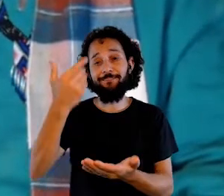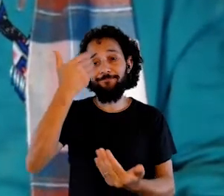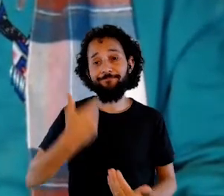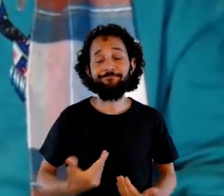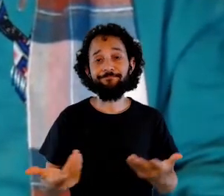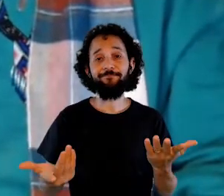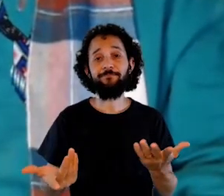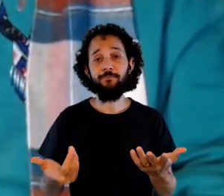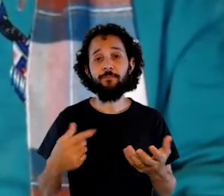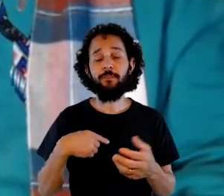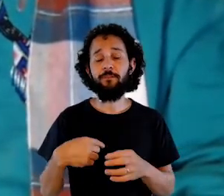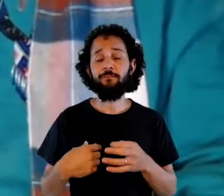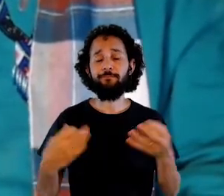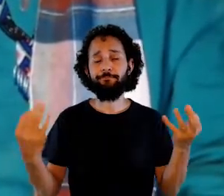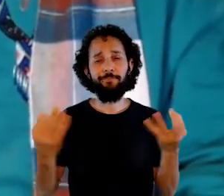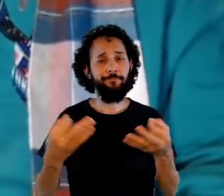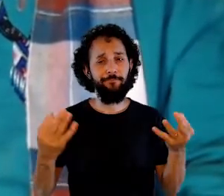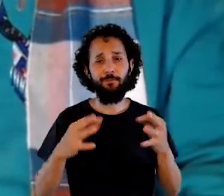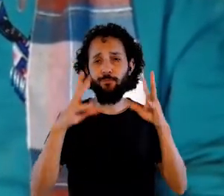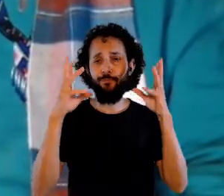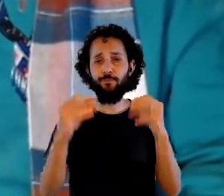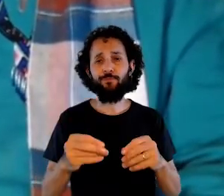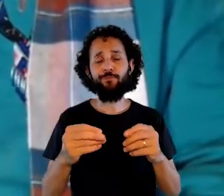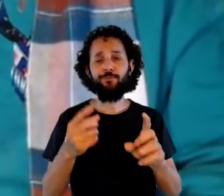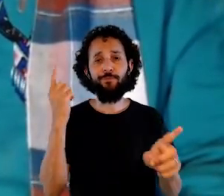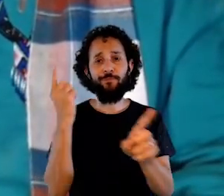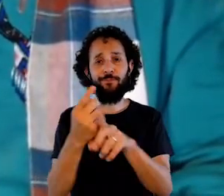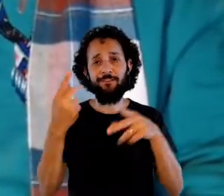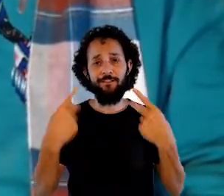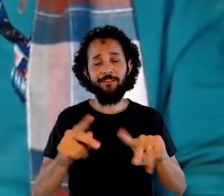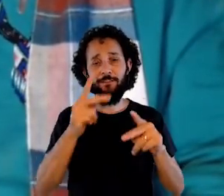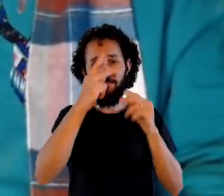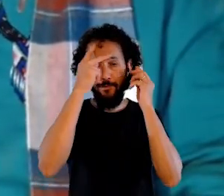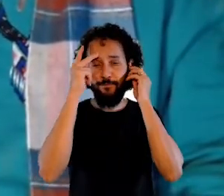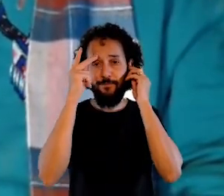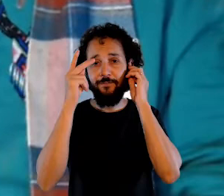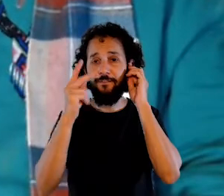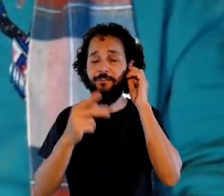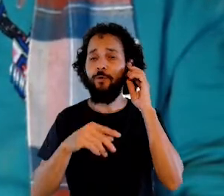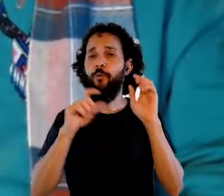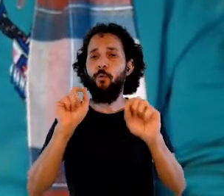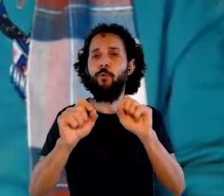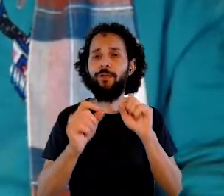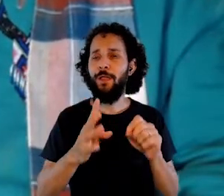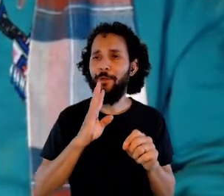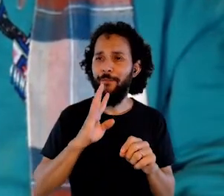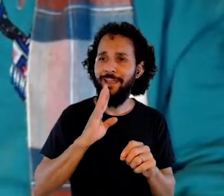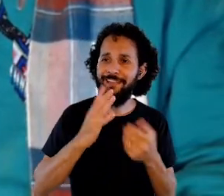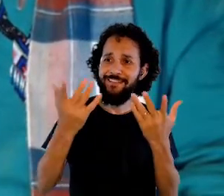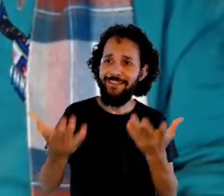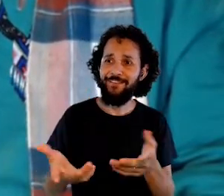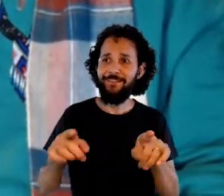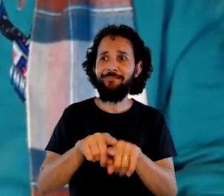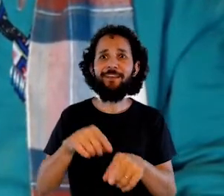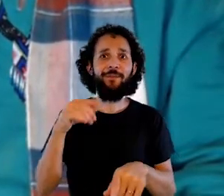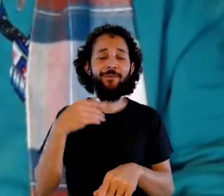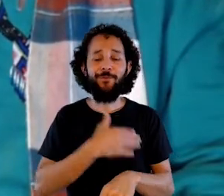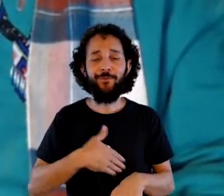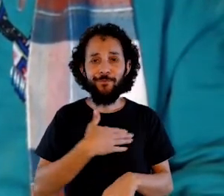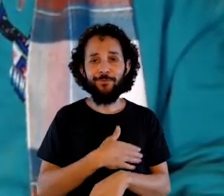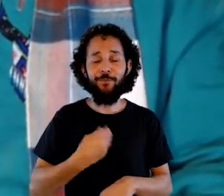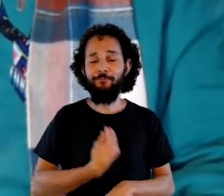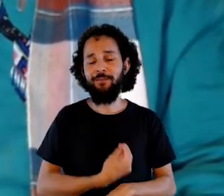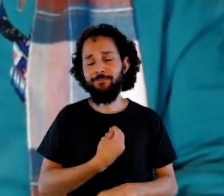né? Um grande encontro nas pessoas também conhecidas que viram, acharam massa eu participar junto com vocês, assim, né?